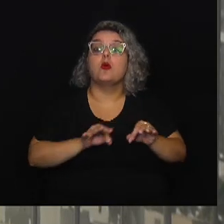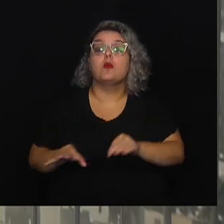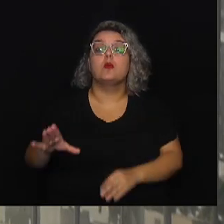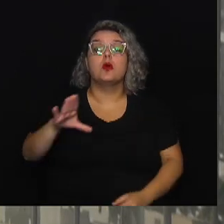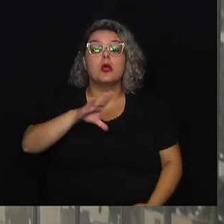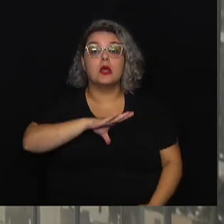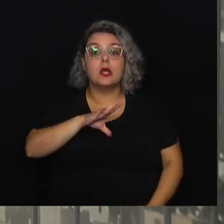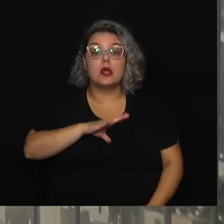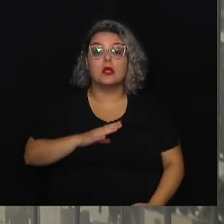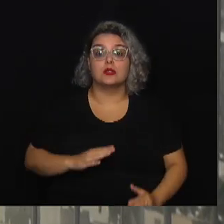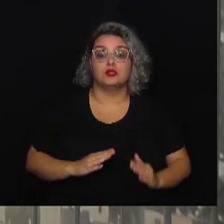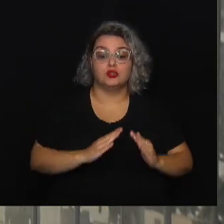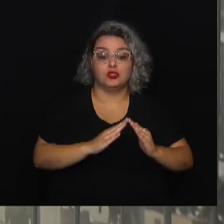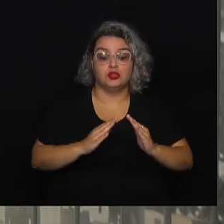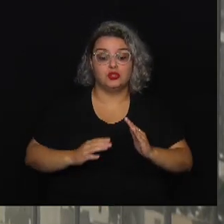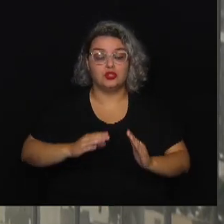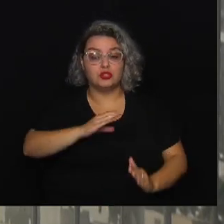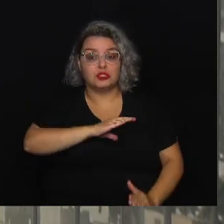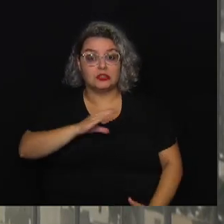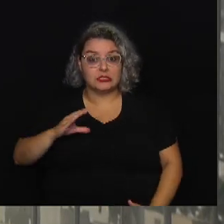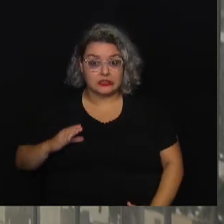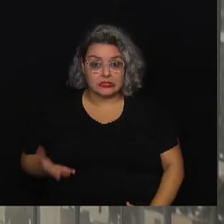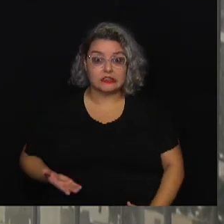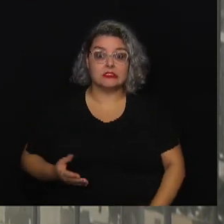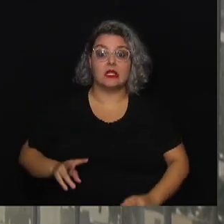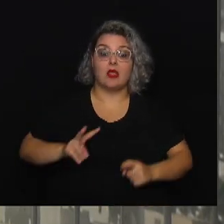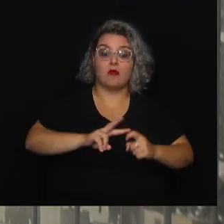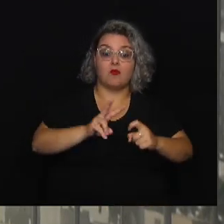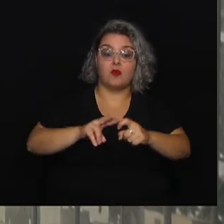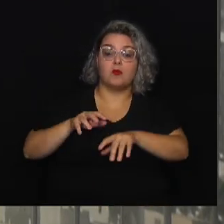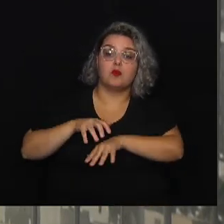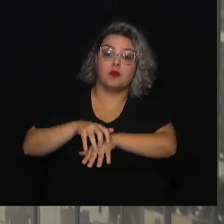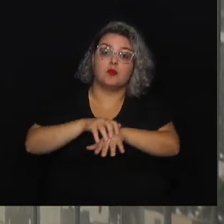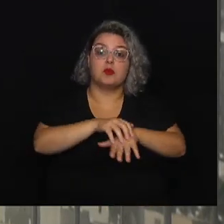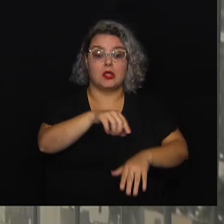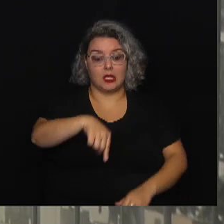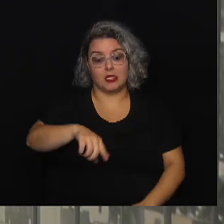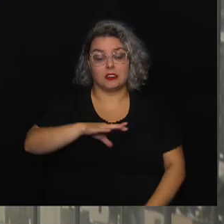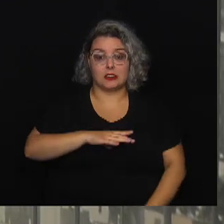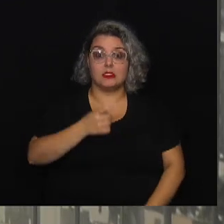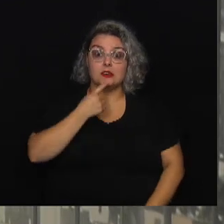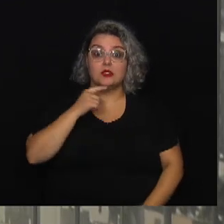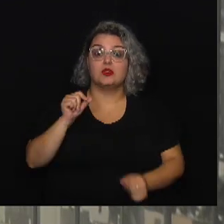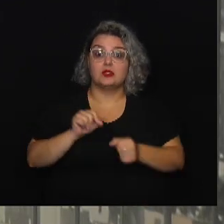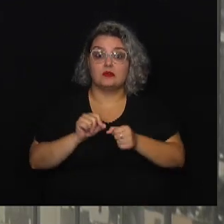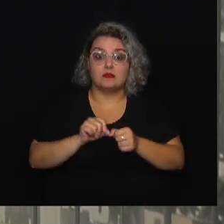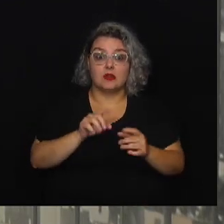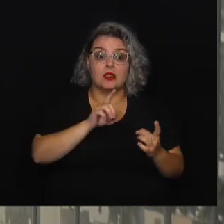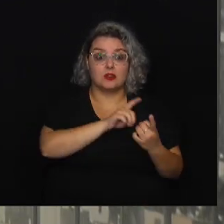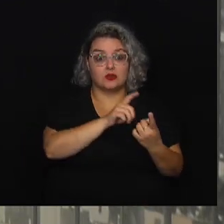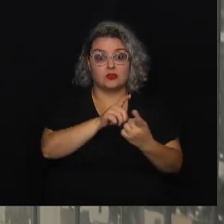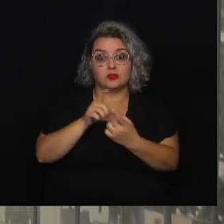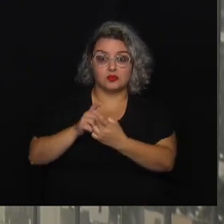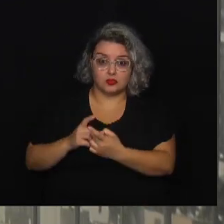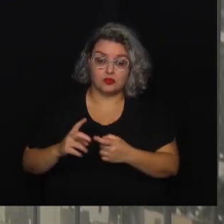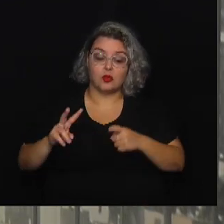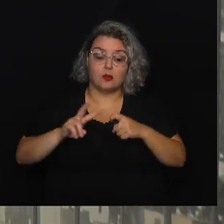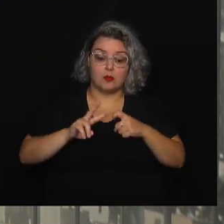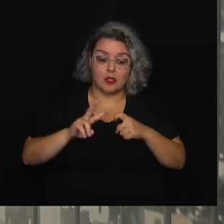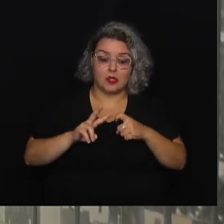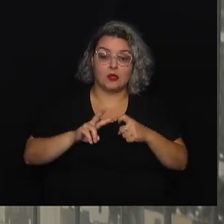de Clínicas Veterinárias Móveis aqui da cidade de Campinas, que realiza o atendimento médico